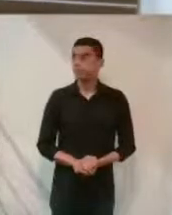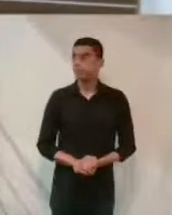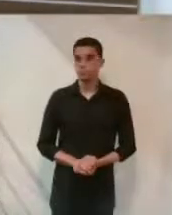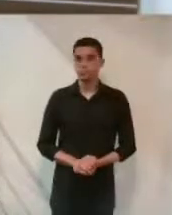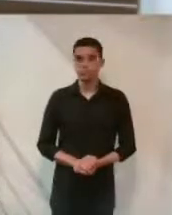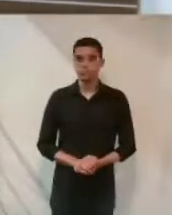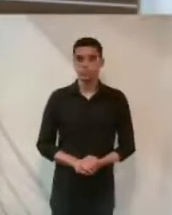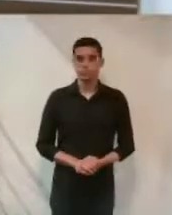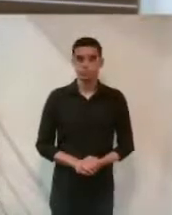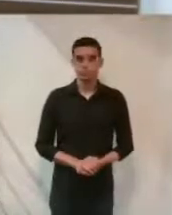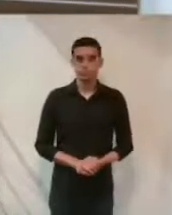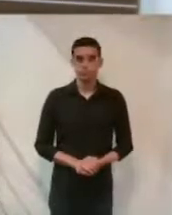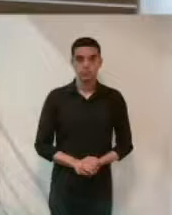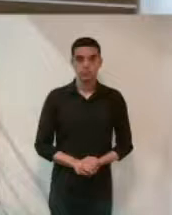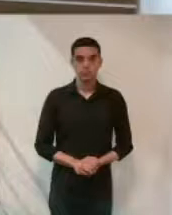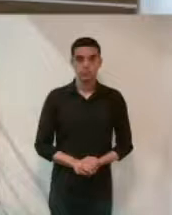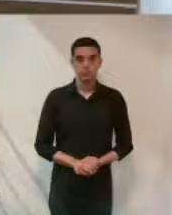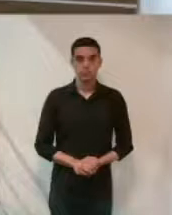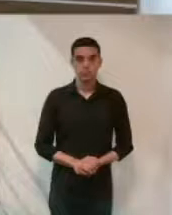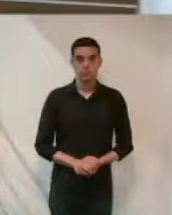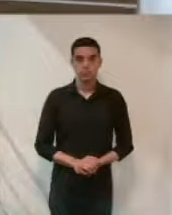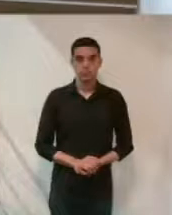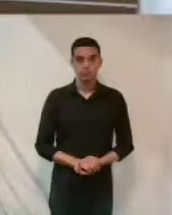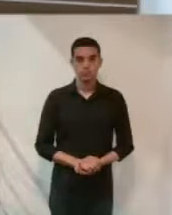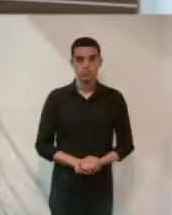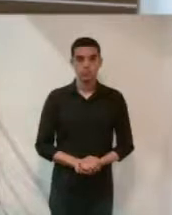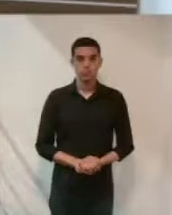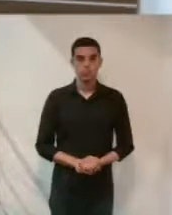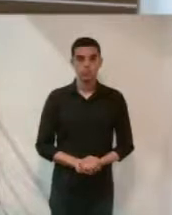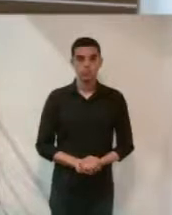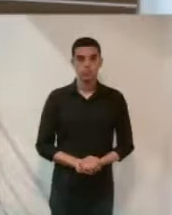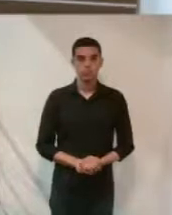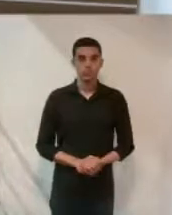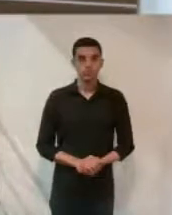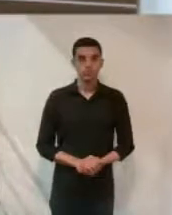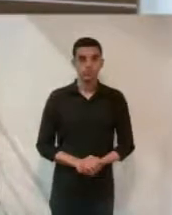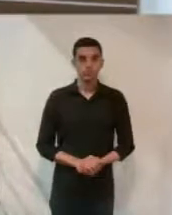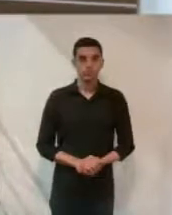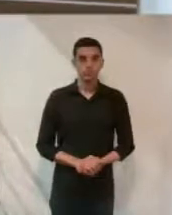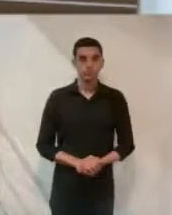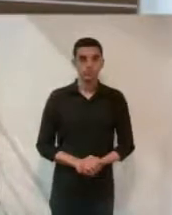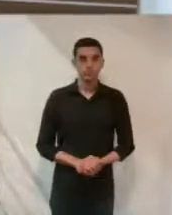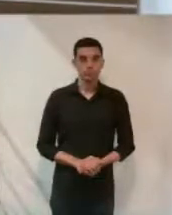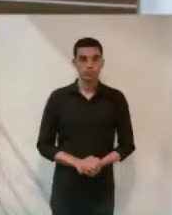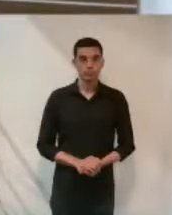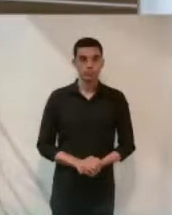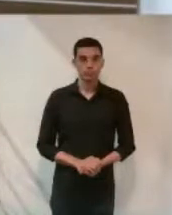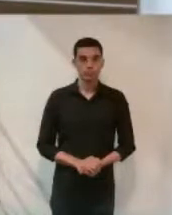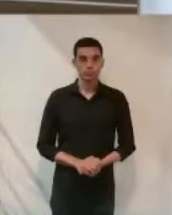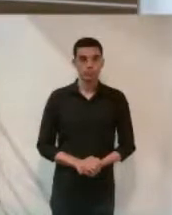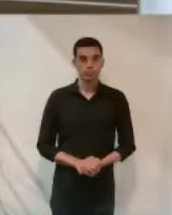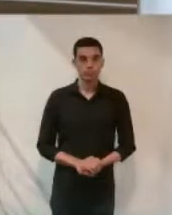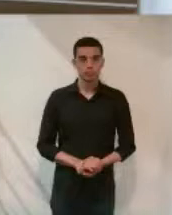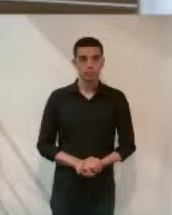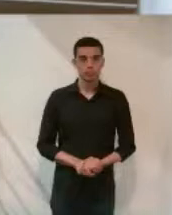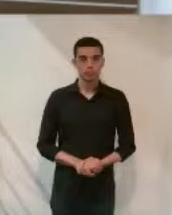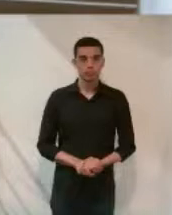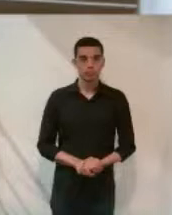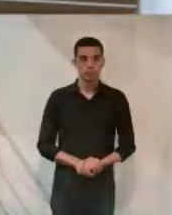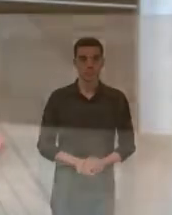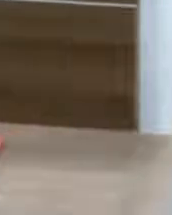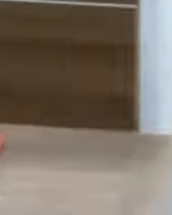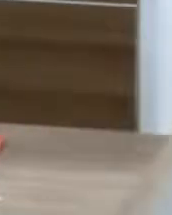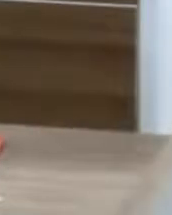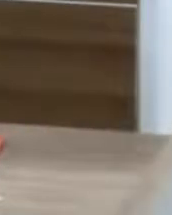para escapar da caneta pesada do Ministério Público, para escapar das multas que leva da CPRH, para escapar